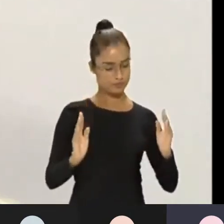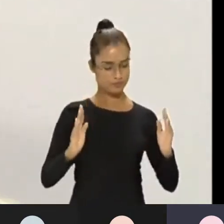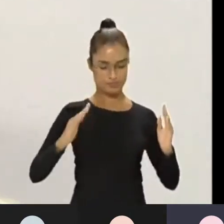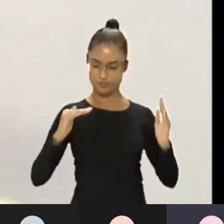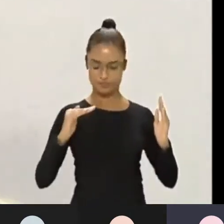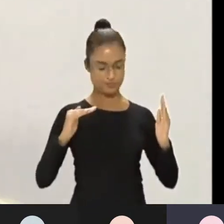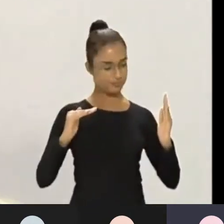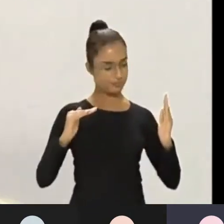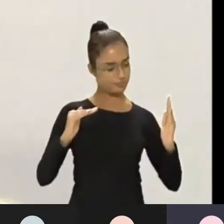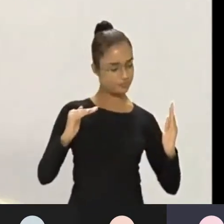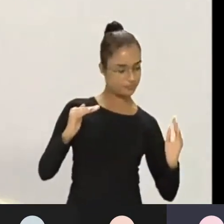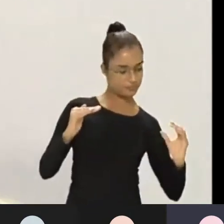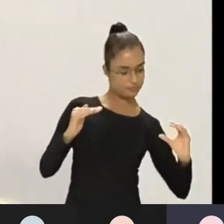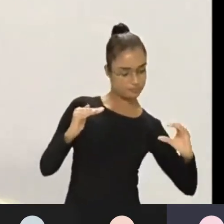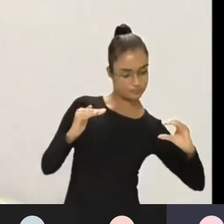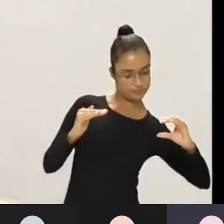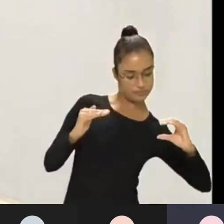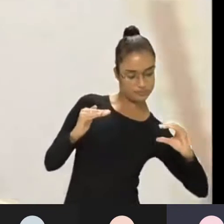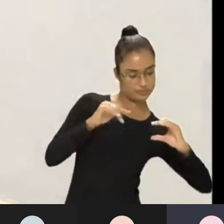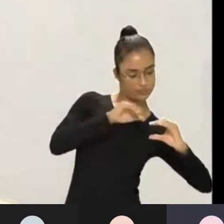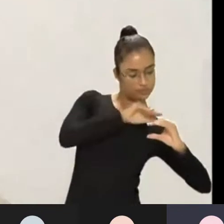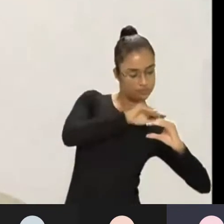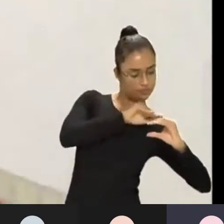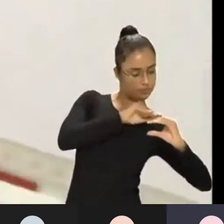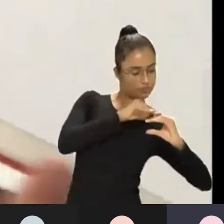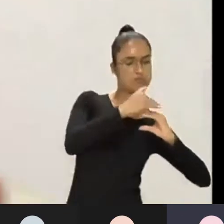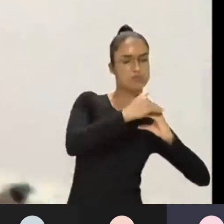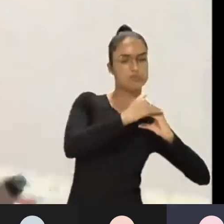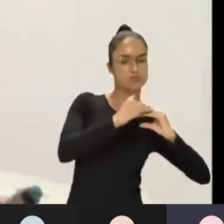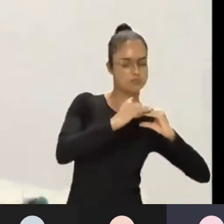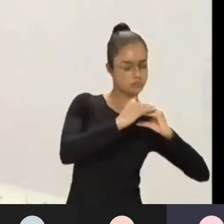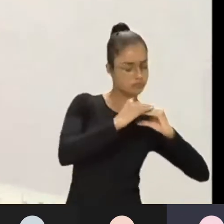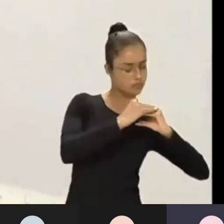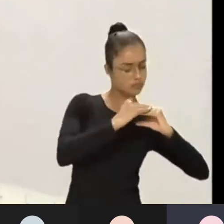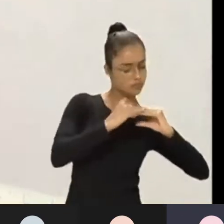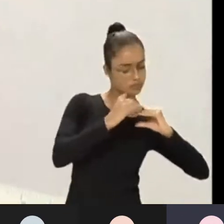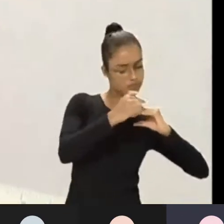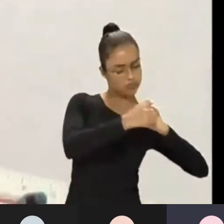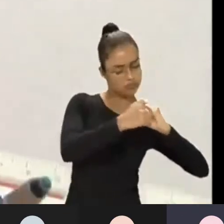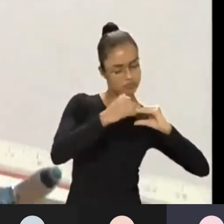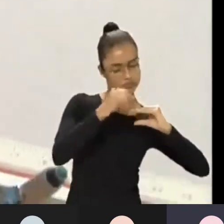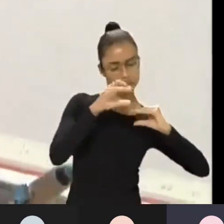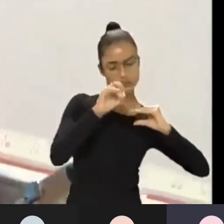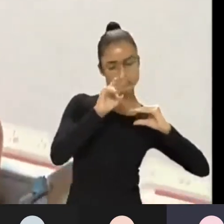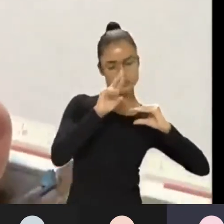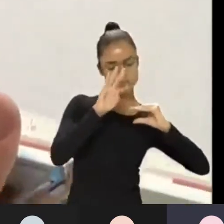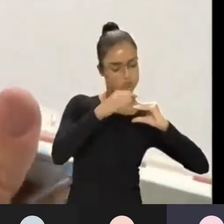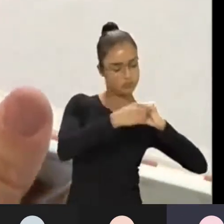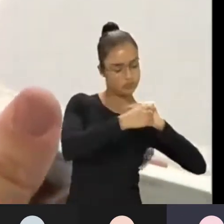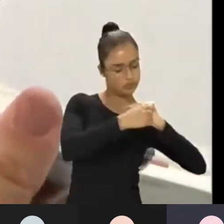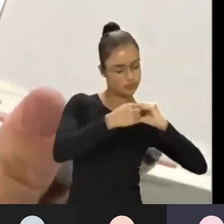secção nessa parte. Eu venho aqui, tiro as medidas.